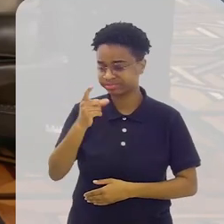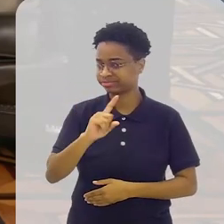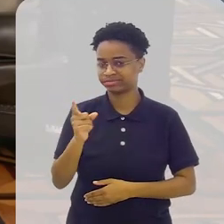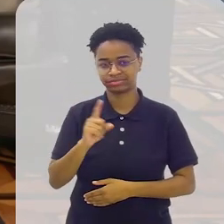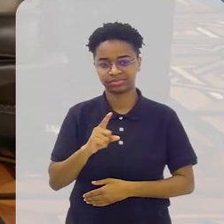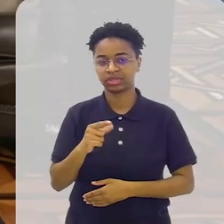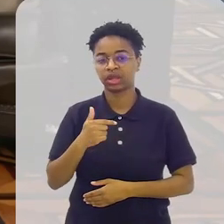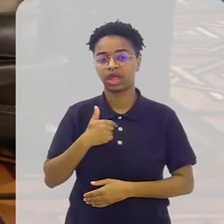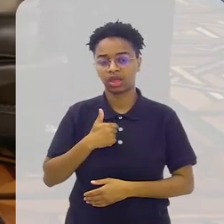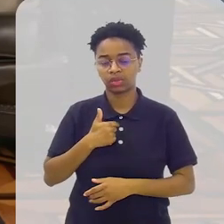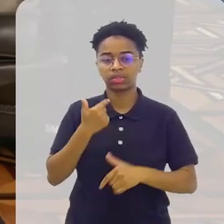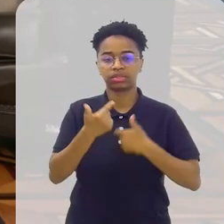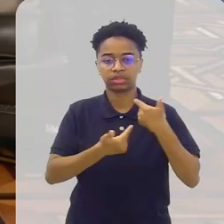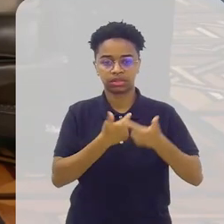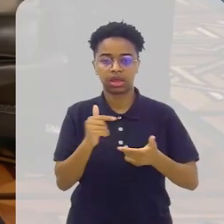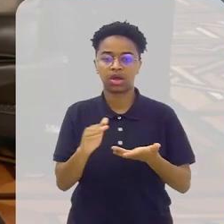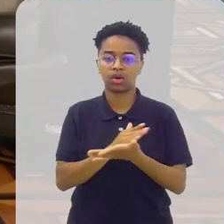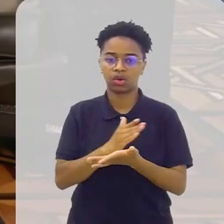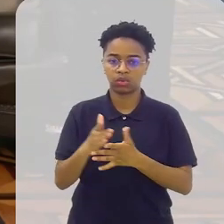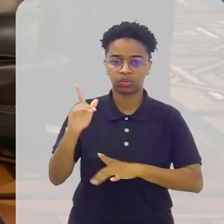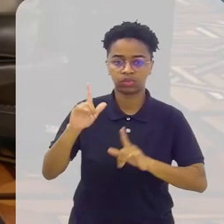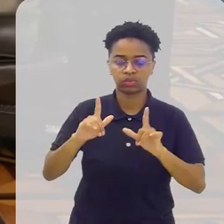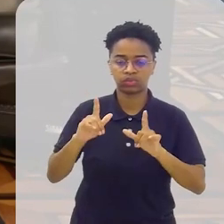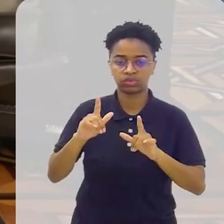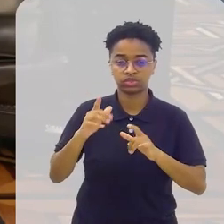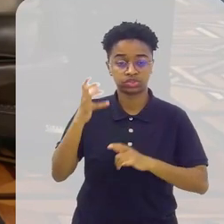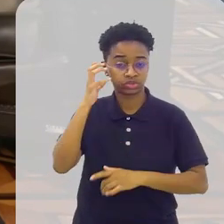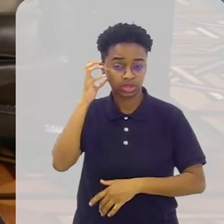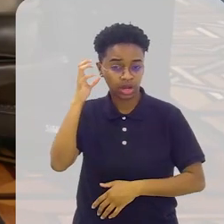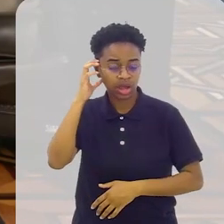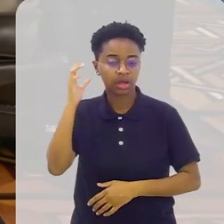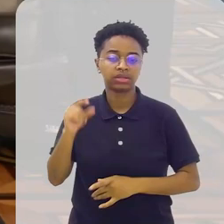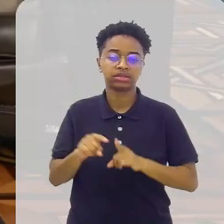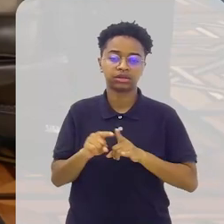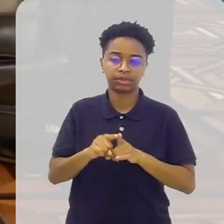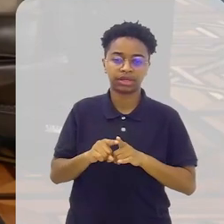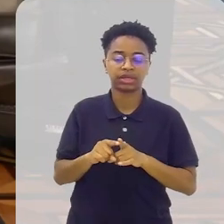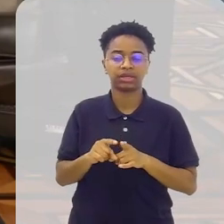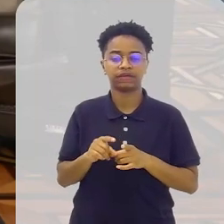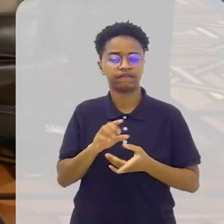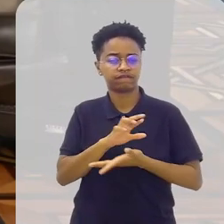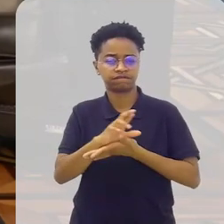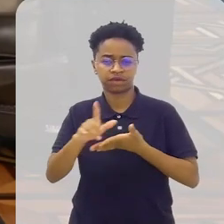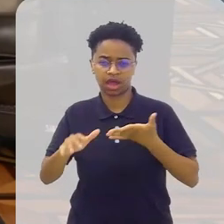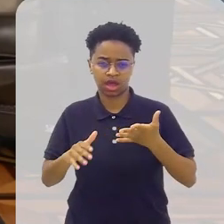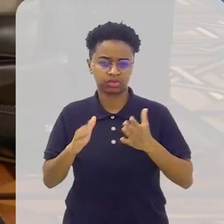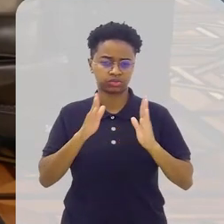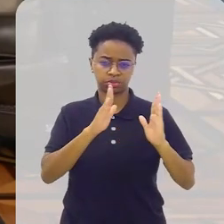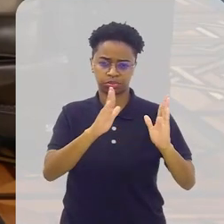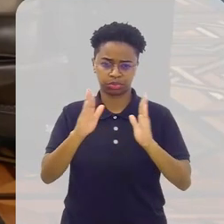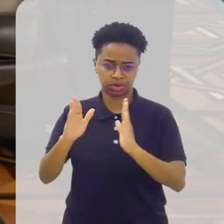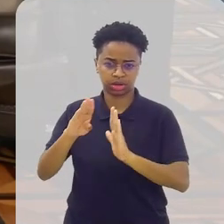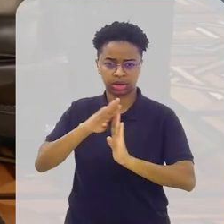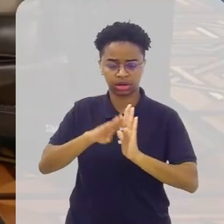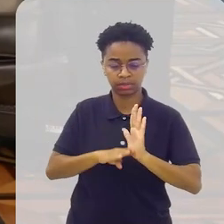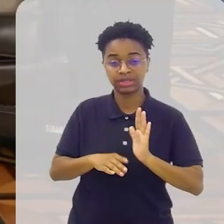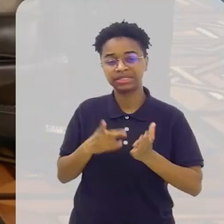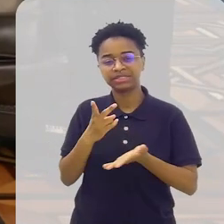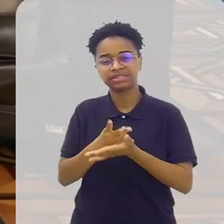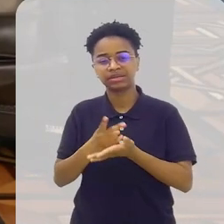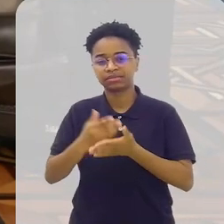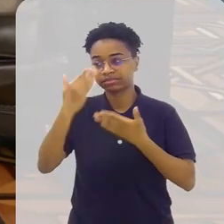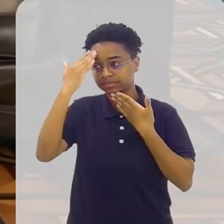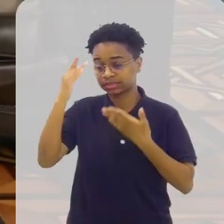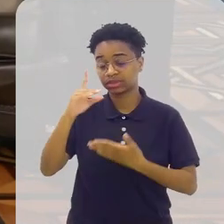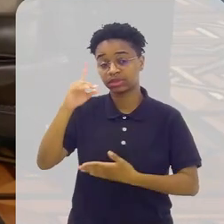dali eu não desanimei Eu Fiz alguns programas como FM 105 fiz vários programas e rádios